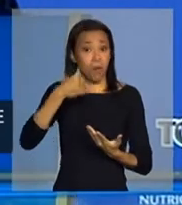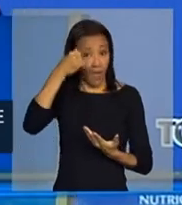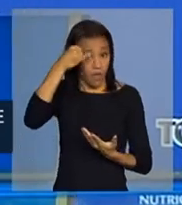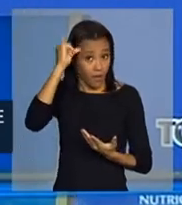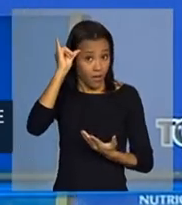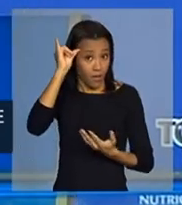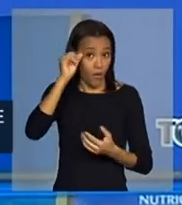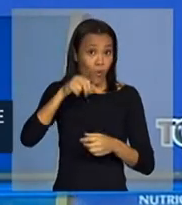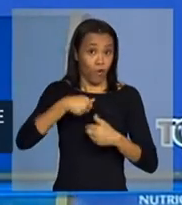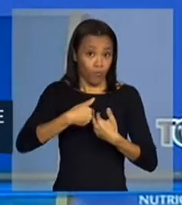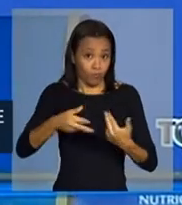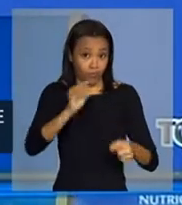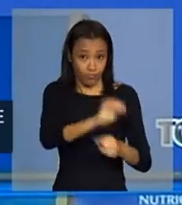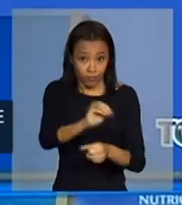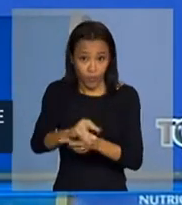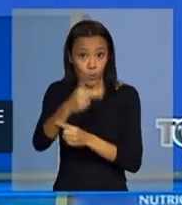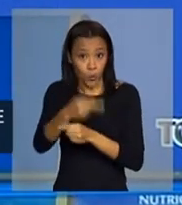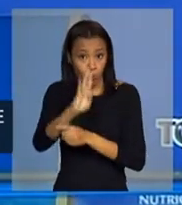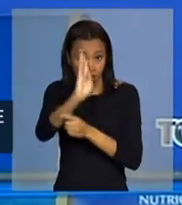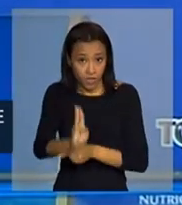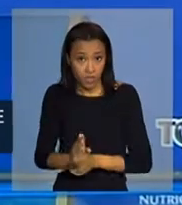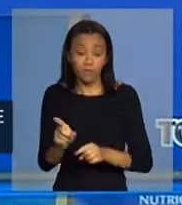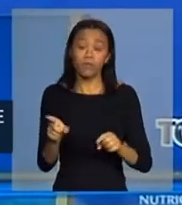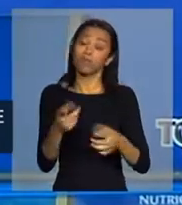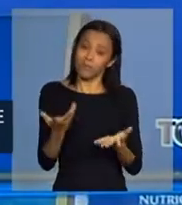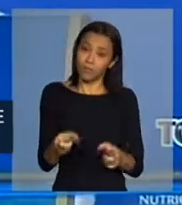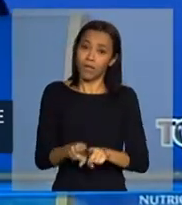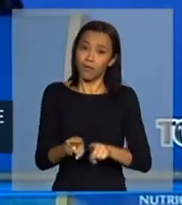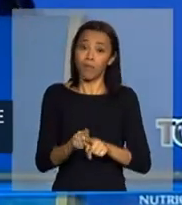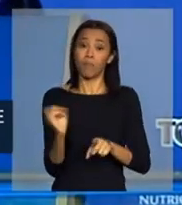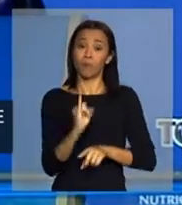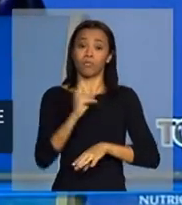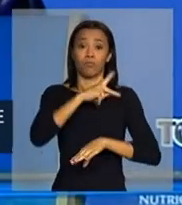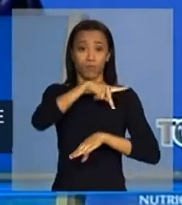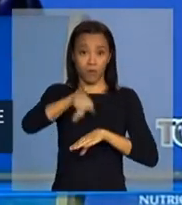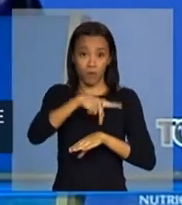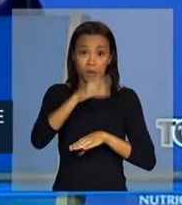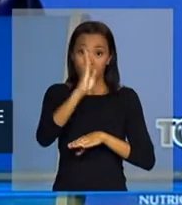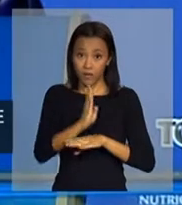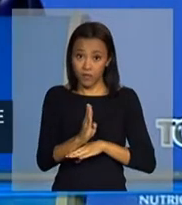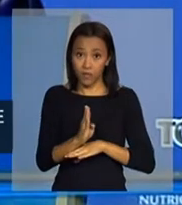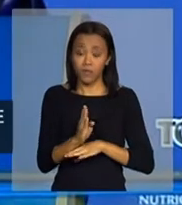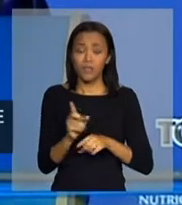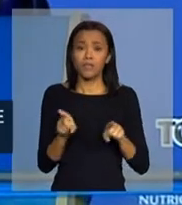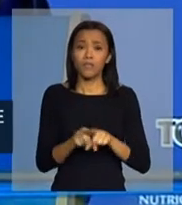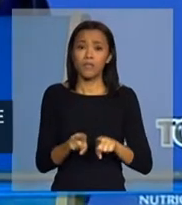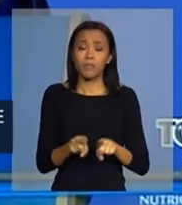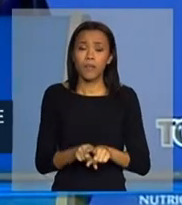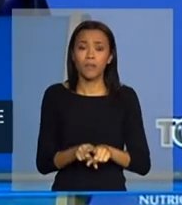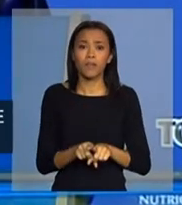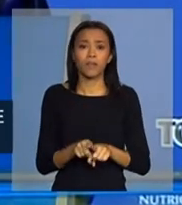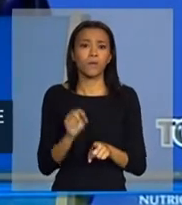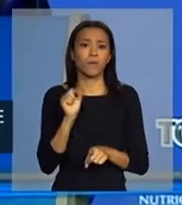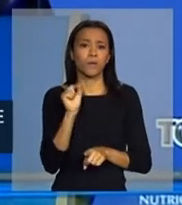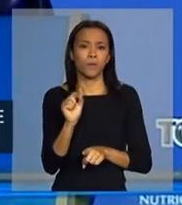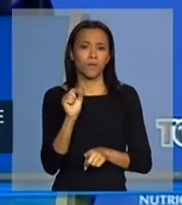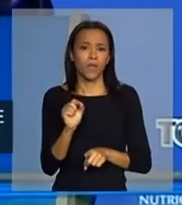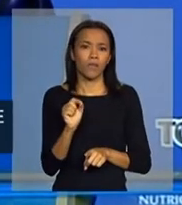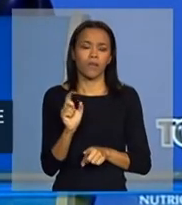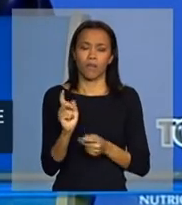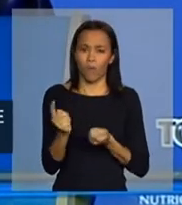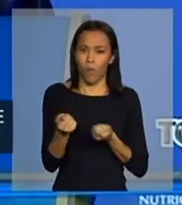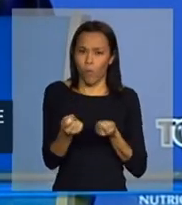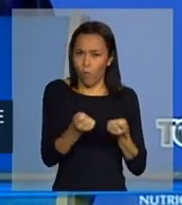brasileira, quanto para o Brasil, quanto para o fato de que a questão do